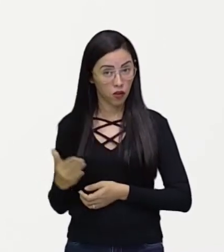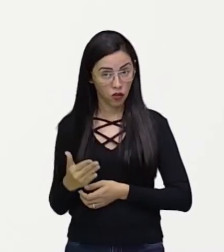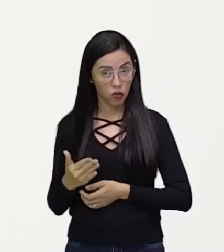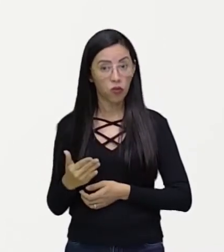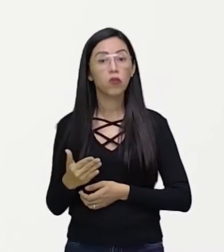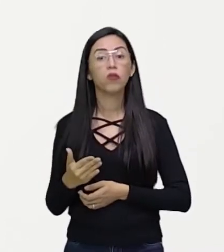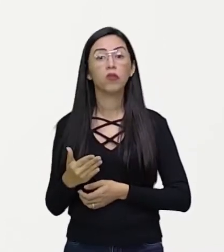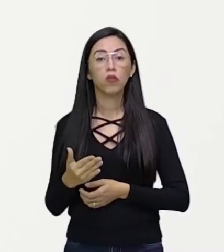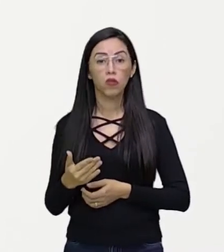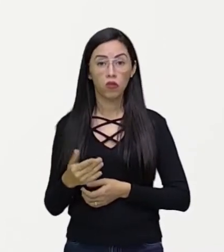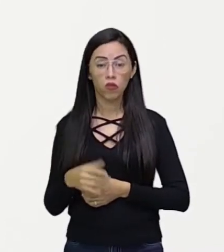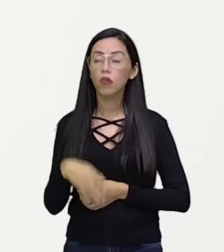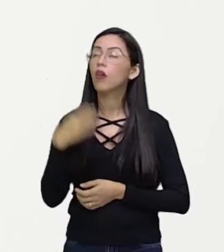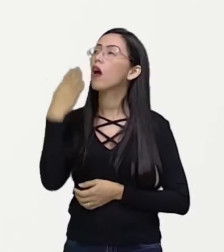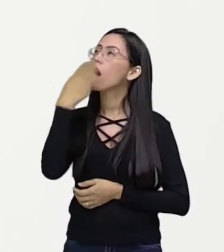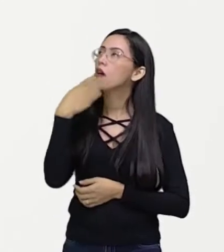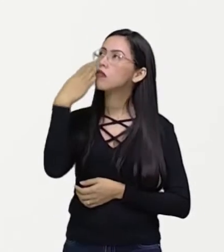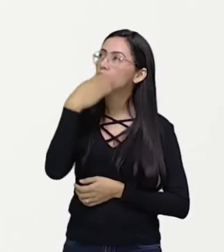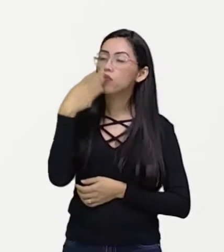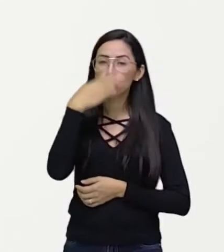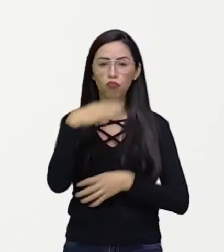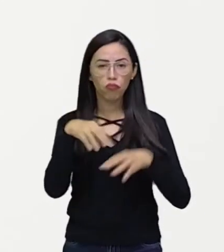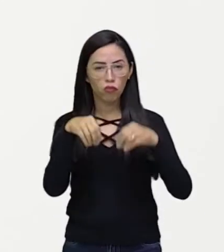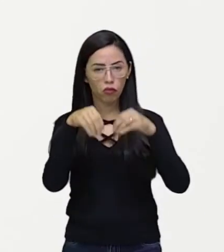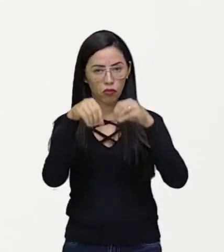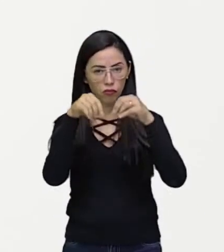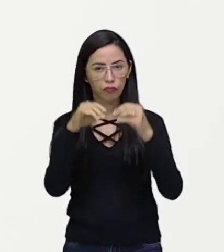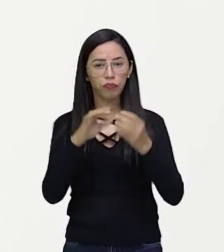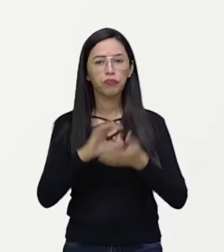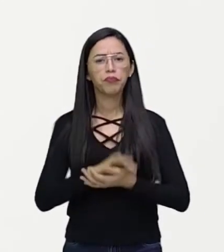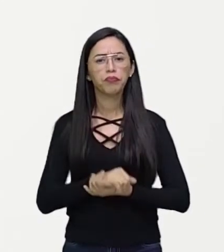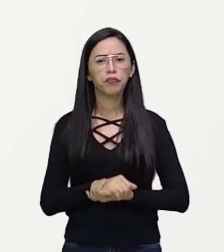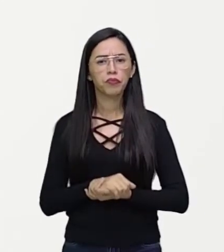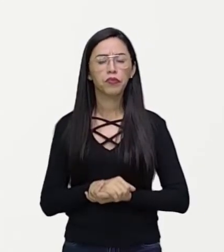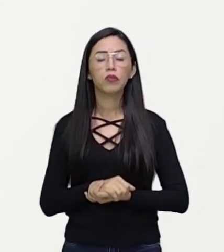peixe, açúcar, que vem em pacote,